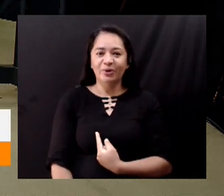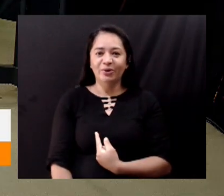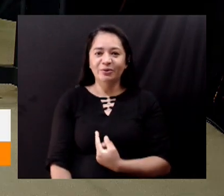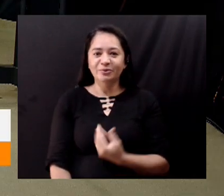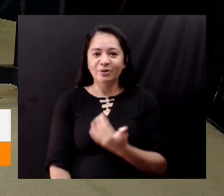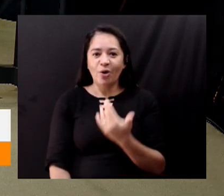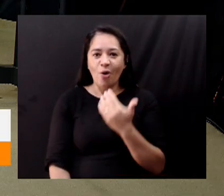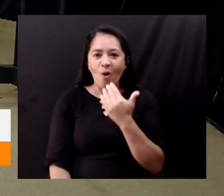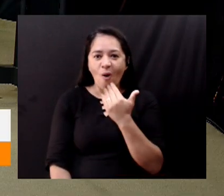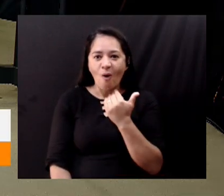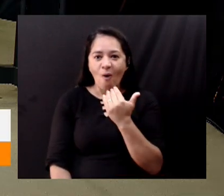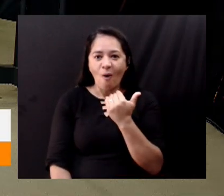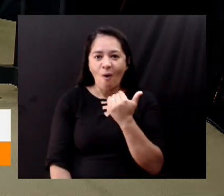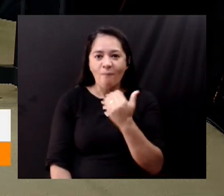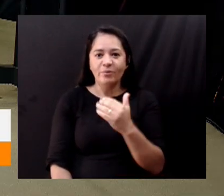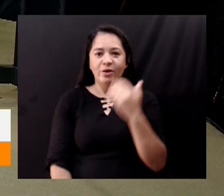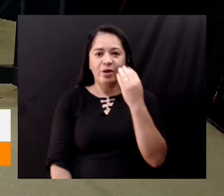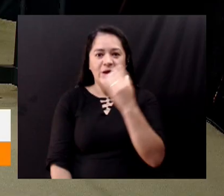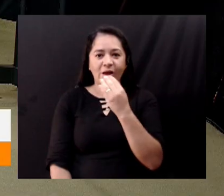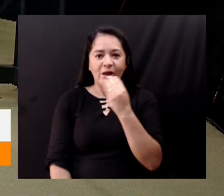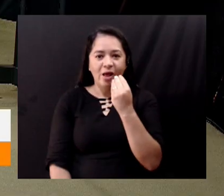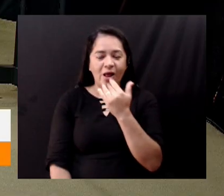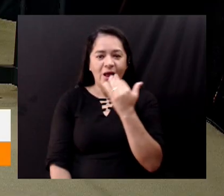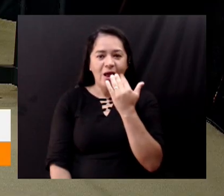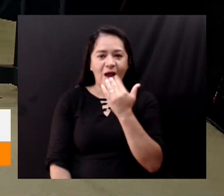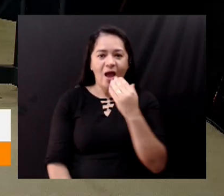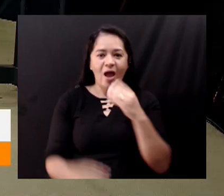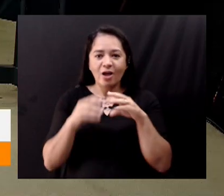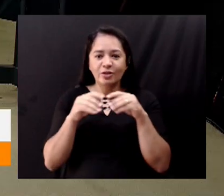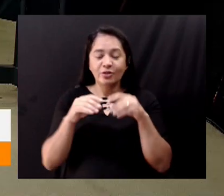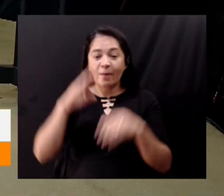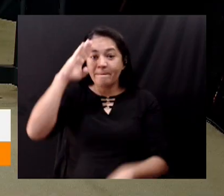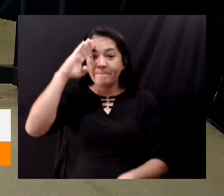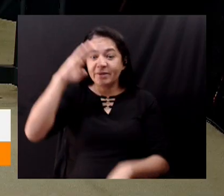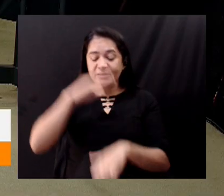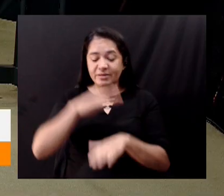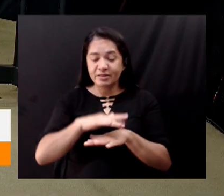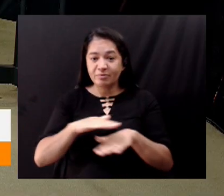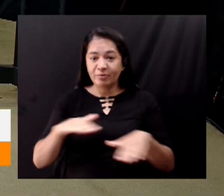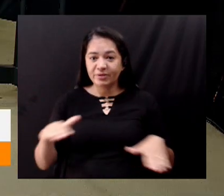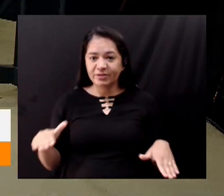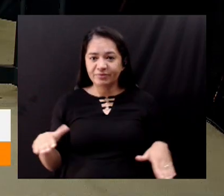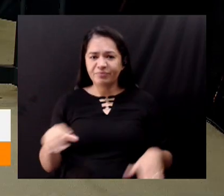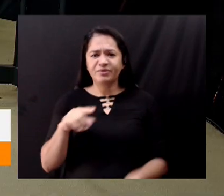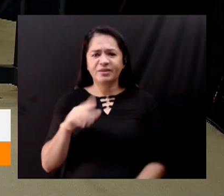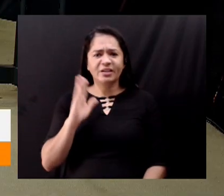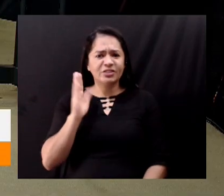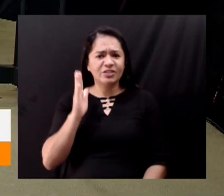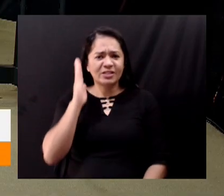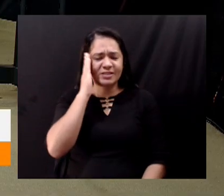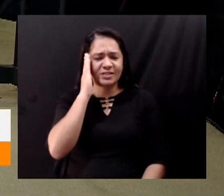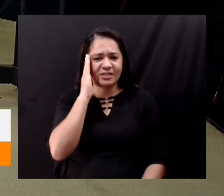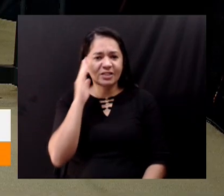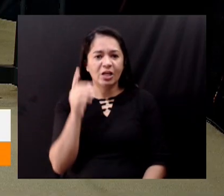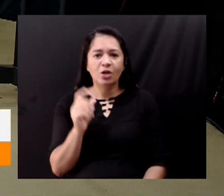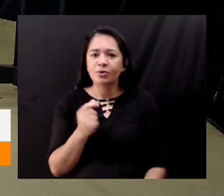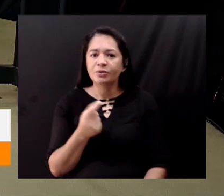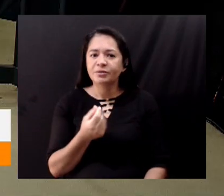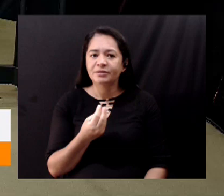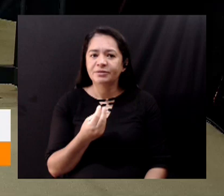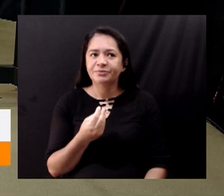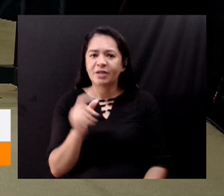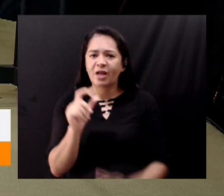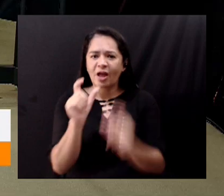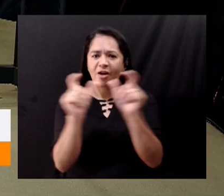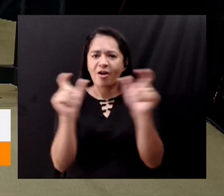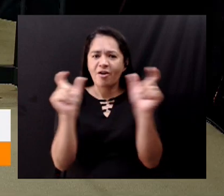corpo o açúcar, principalmente para as crianças. Você já ouviu aquela frase, né, a mãe: "Não